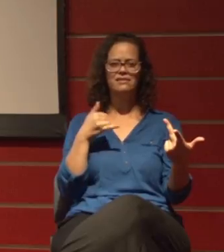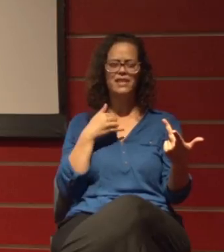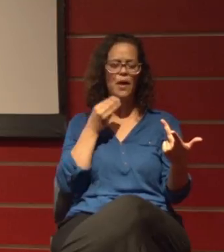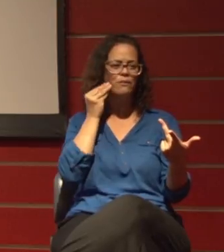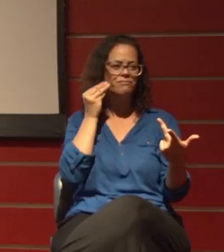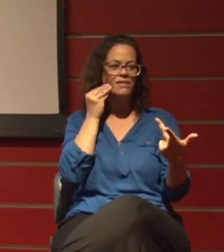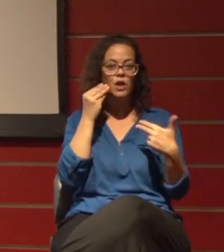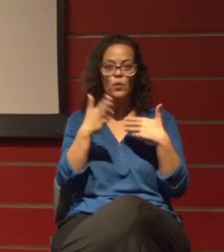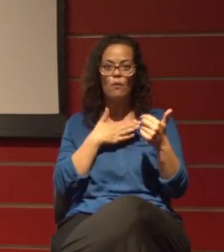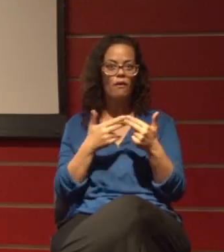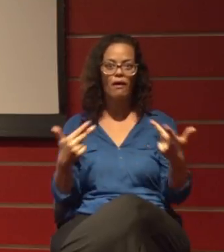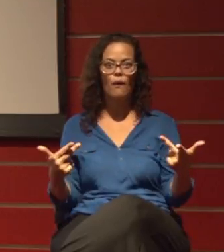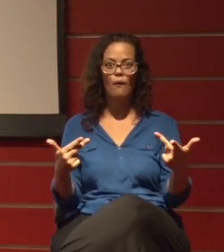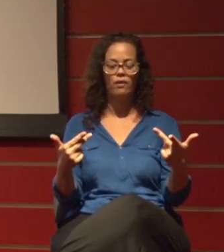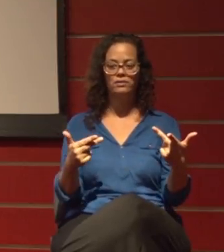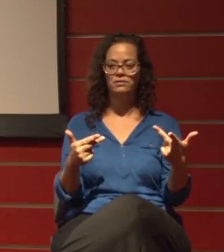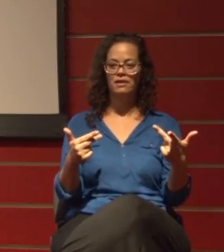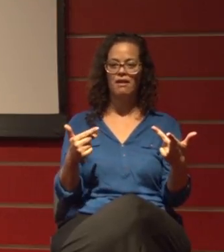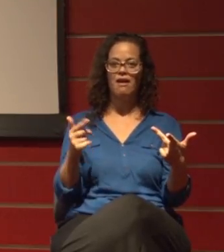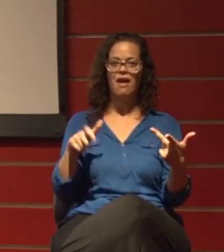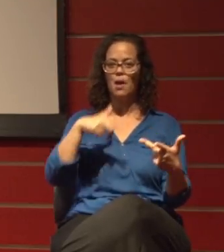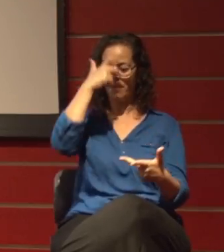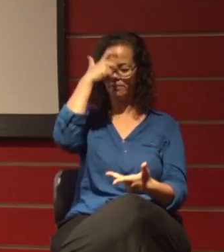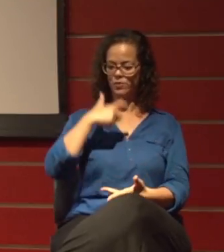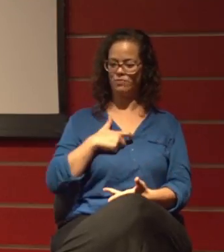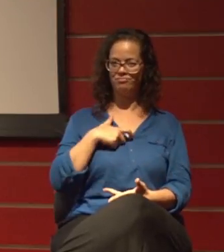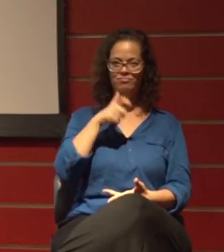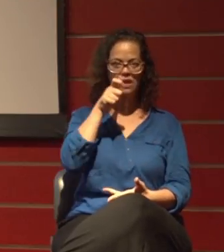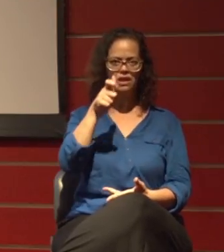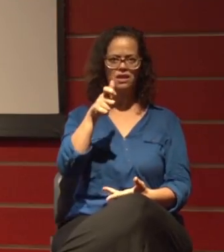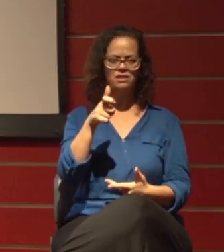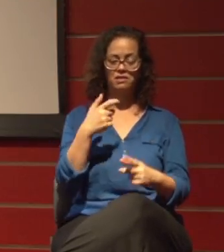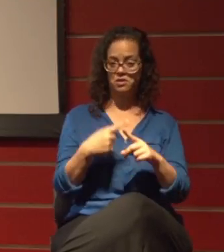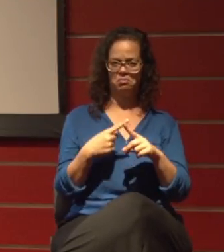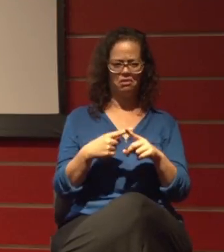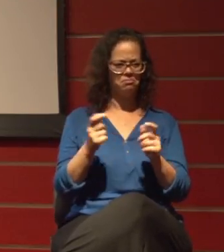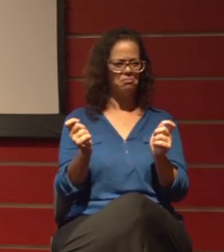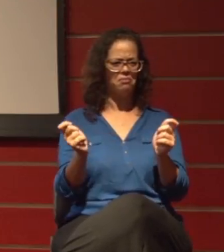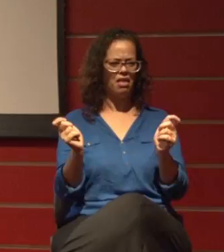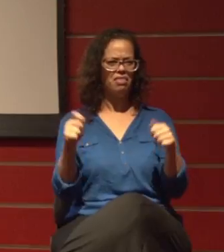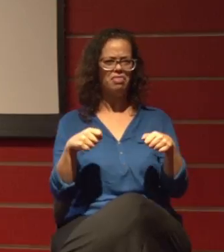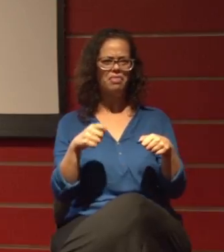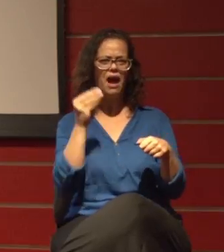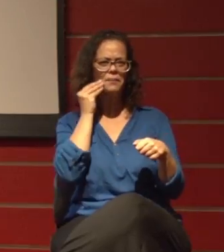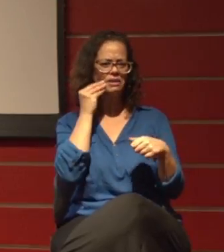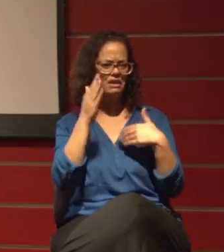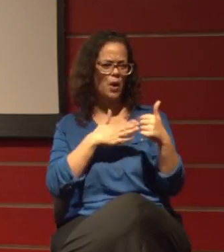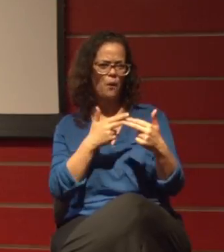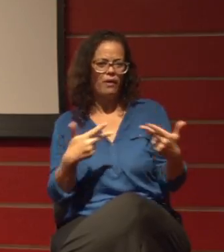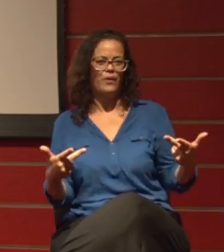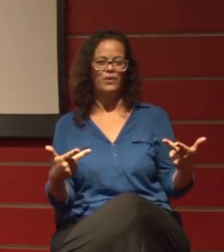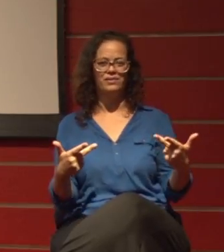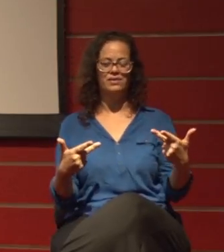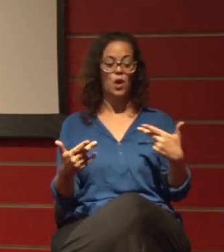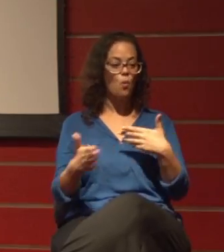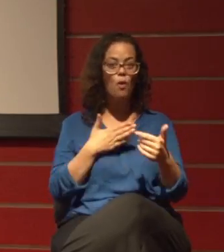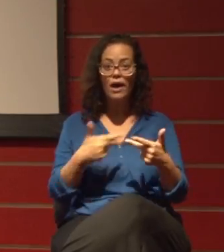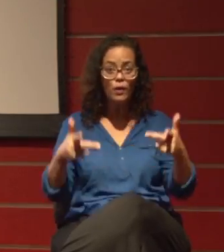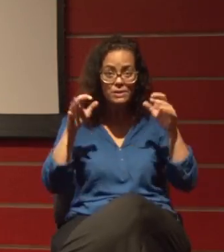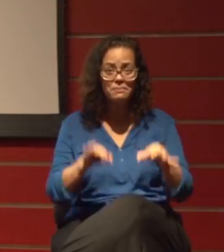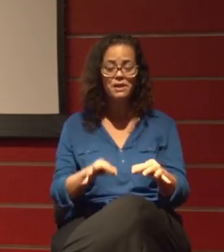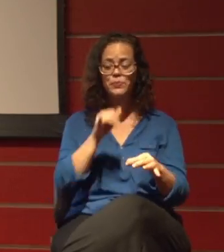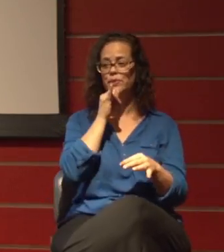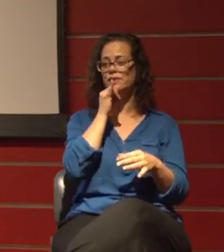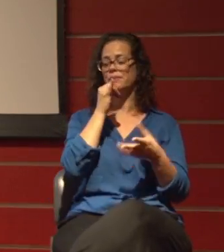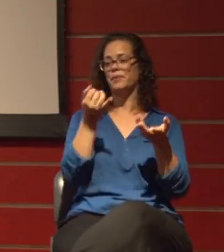coisa alguém capaz de qualquer coisa é alguém interessante é alguém que rede né Qualquer coisa é qualquer coisa mesmo